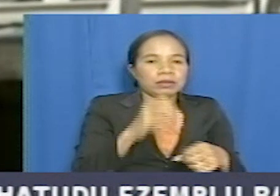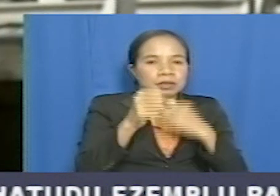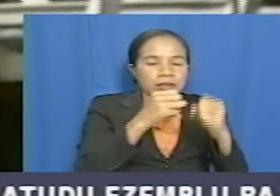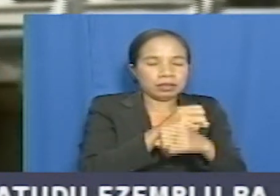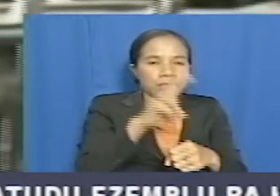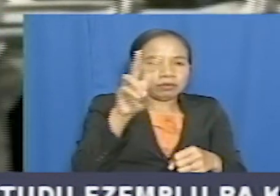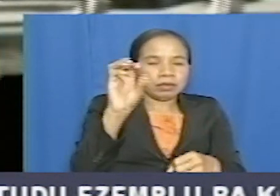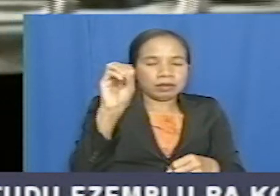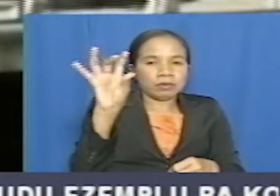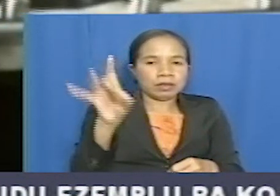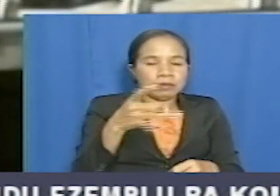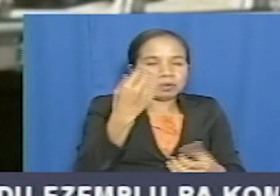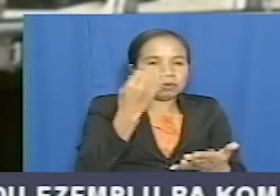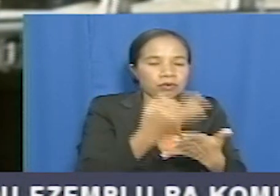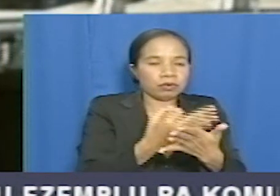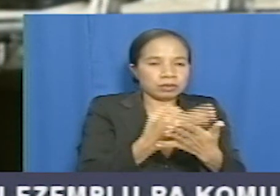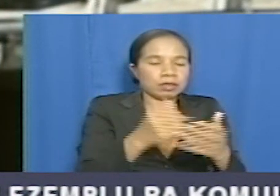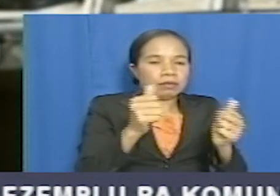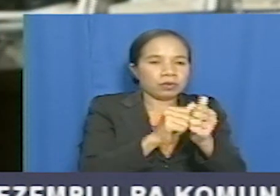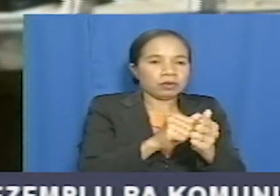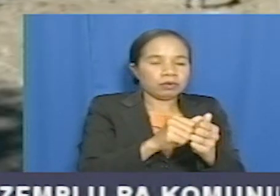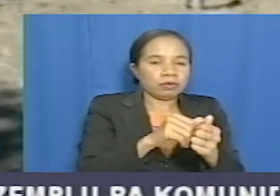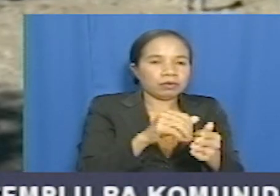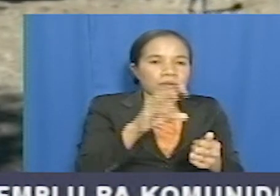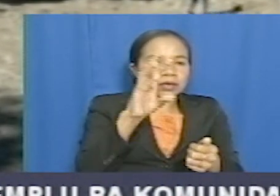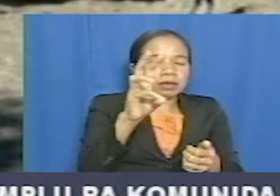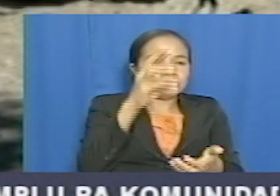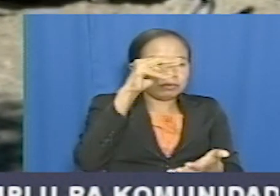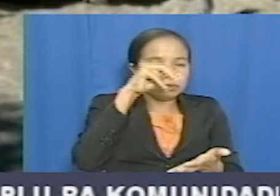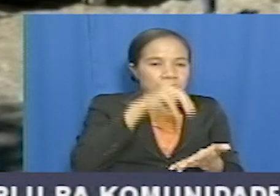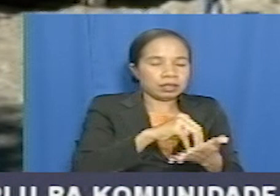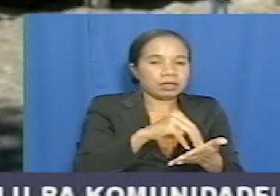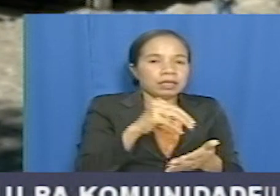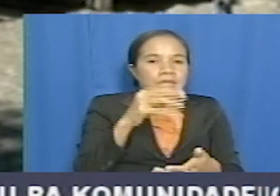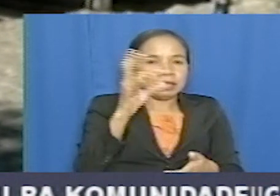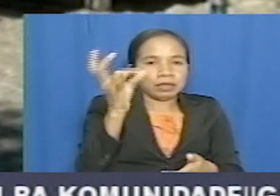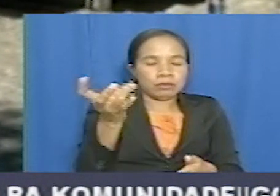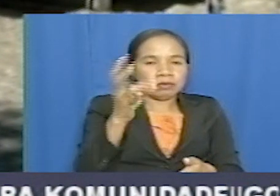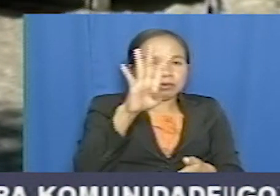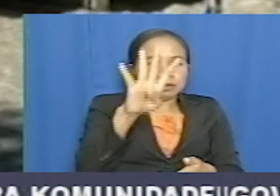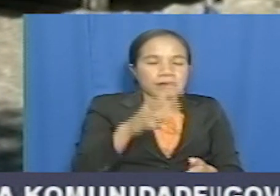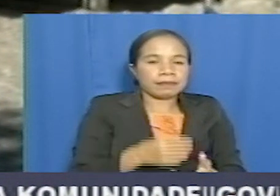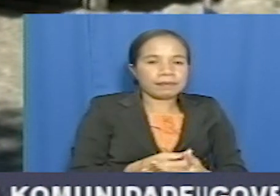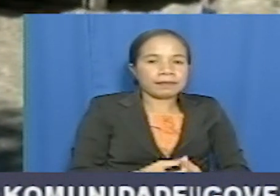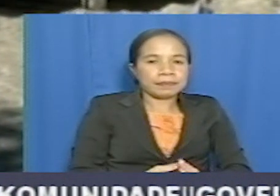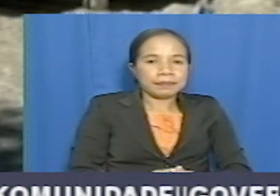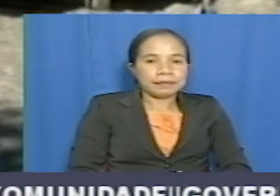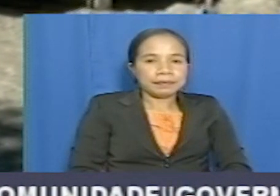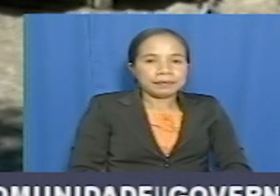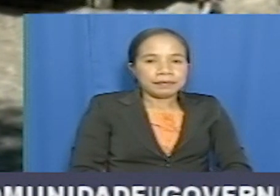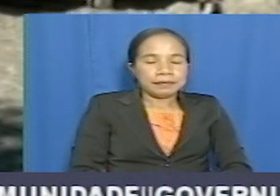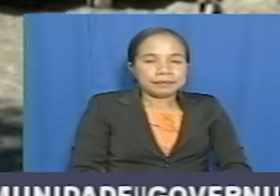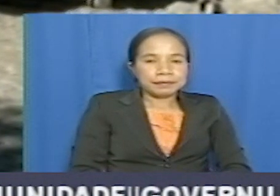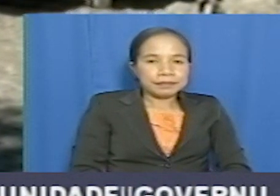o custo dolar americano, o retiro da fulanda, e o retiro da fulanda, Ernestina Gui, Agustinu Neno,